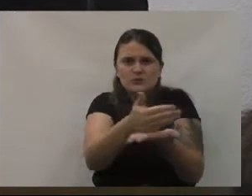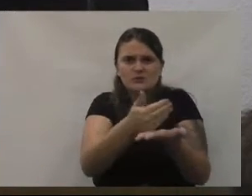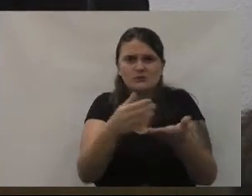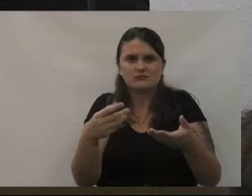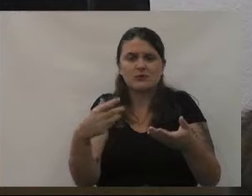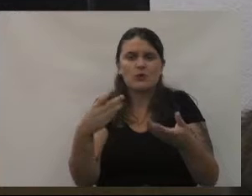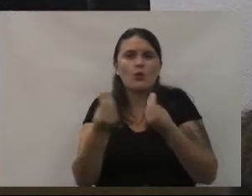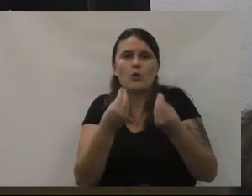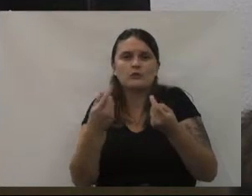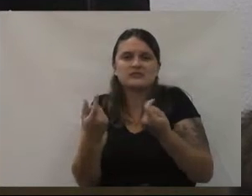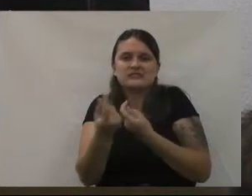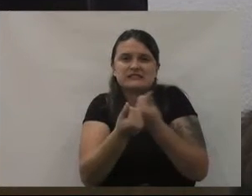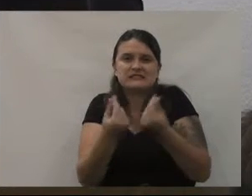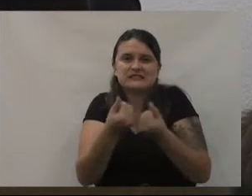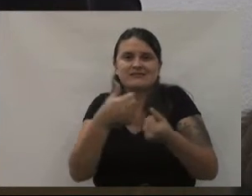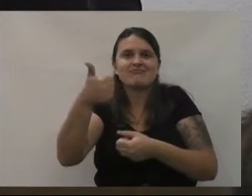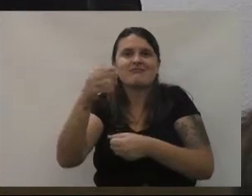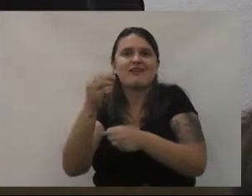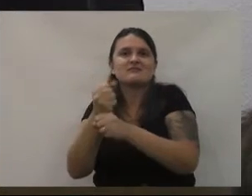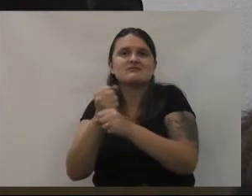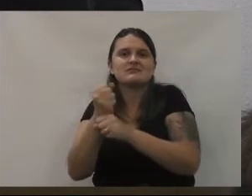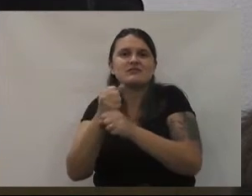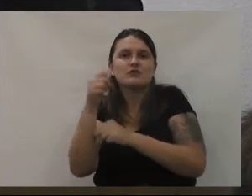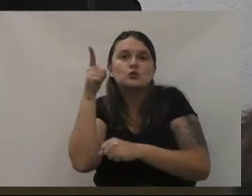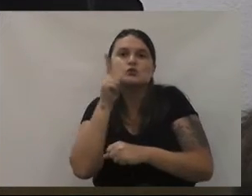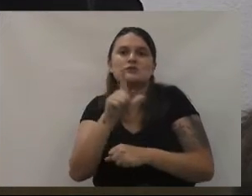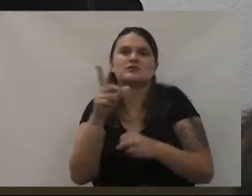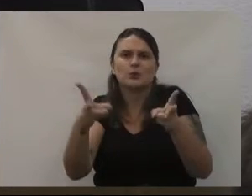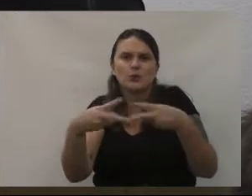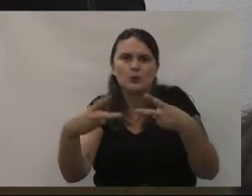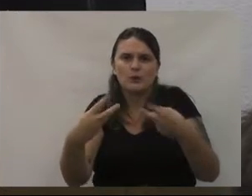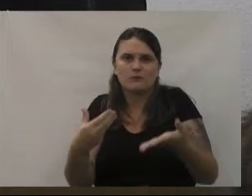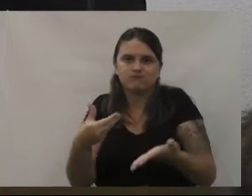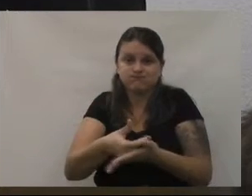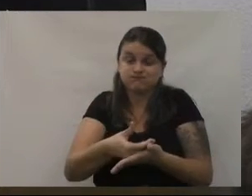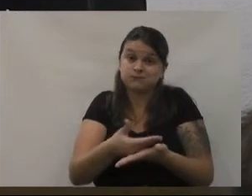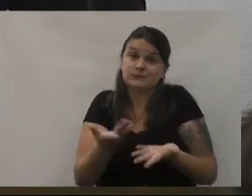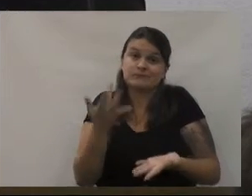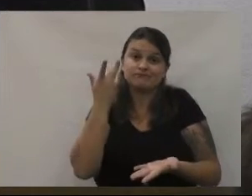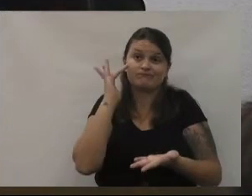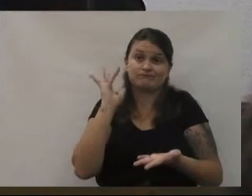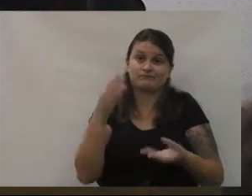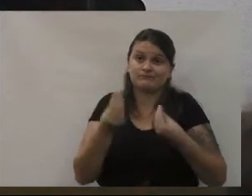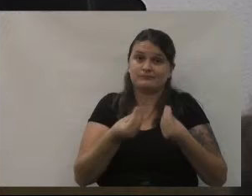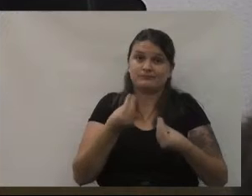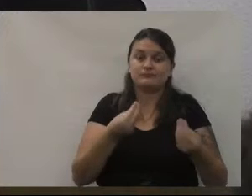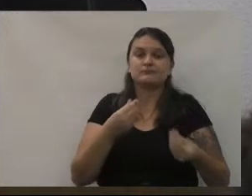economia aí nos próximos 10 anos. Não sei de onde que tiraram esse número. E nós vemos assim,